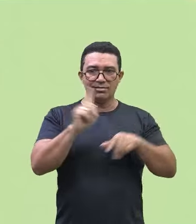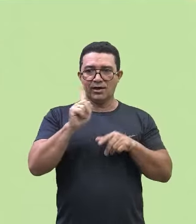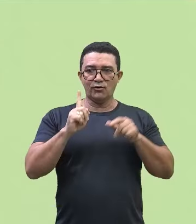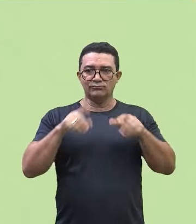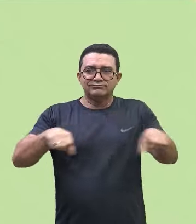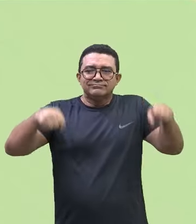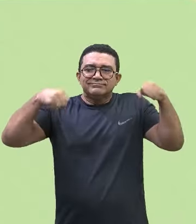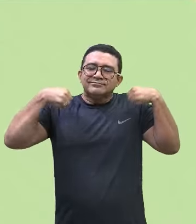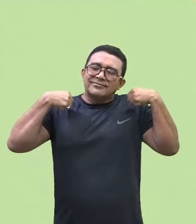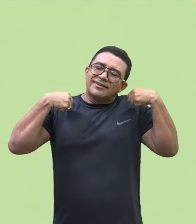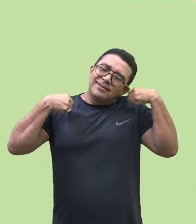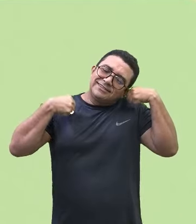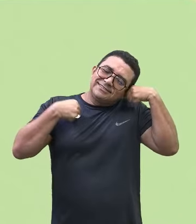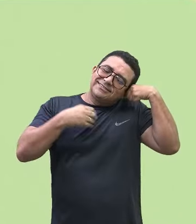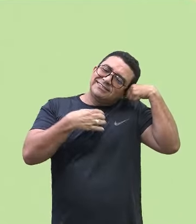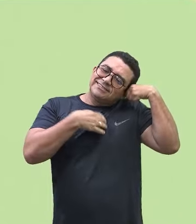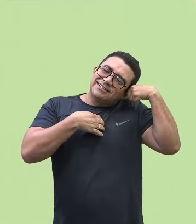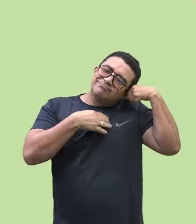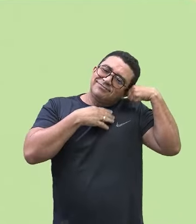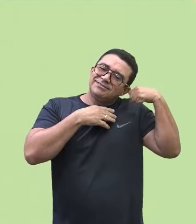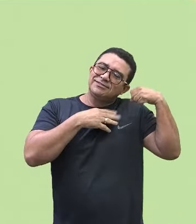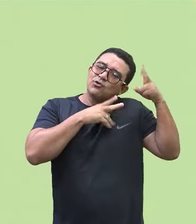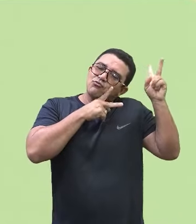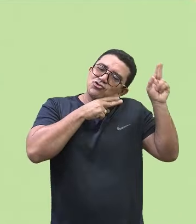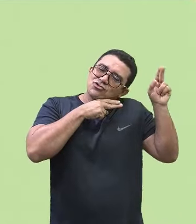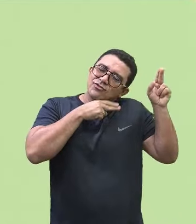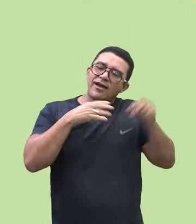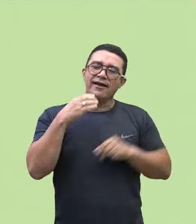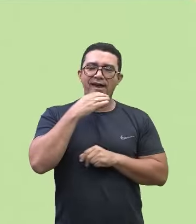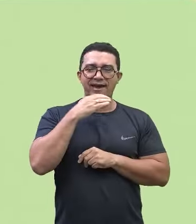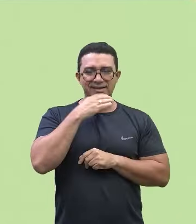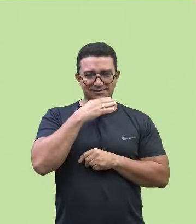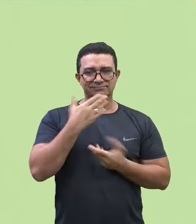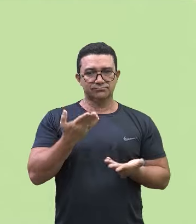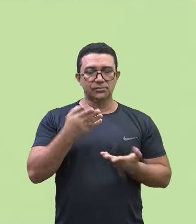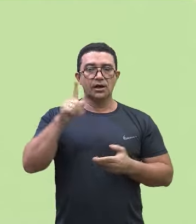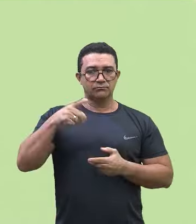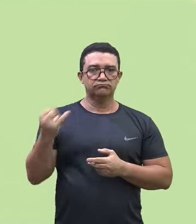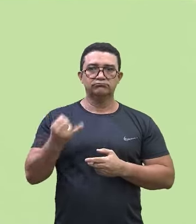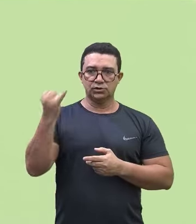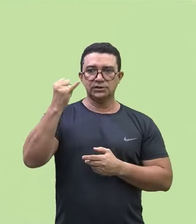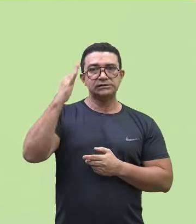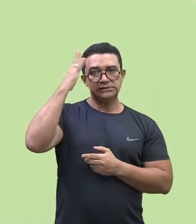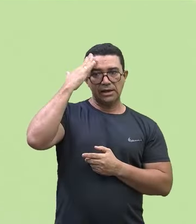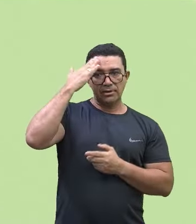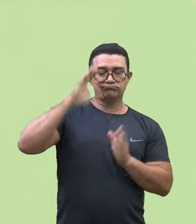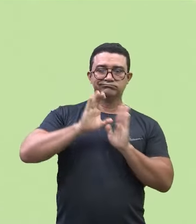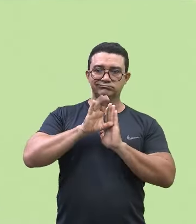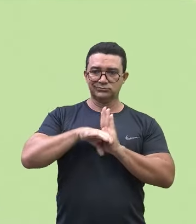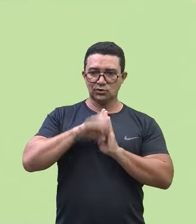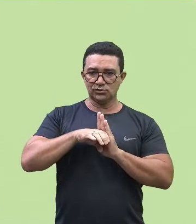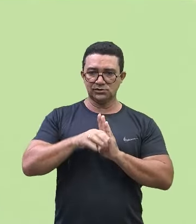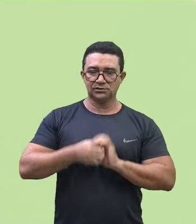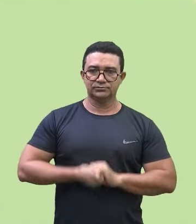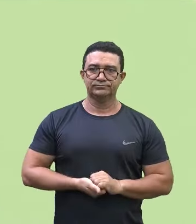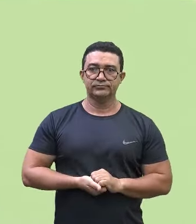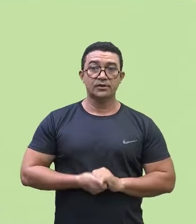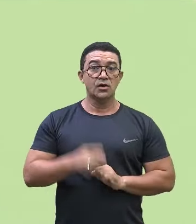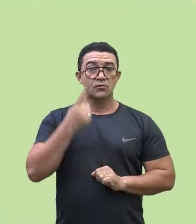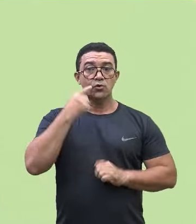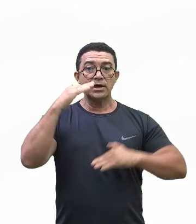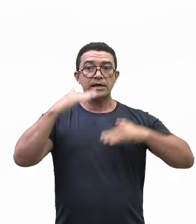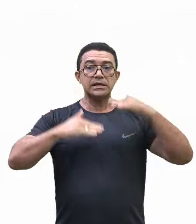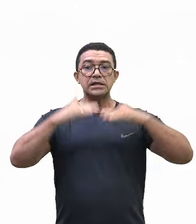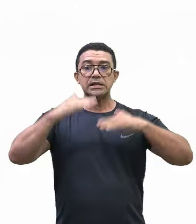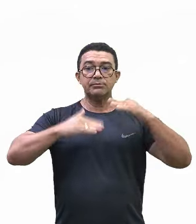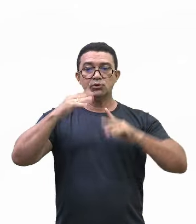dentro, te aquecendo, tá bom? Então é importante entender esses conceitos. Vamos agora entender o que é um equilíbrio